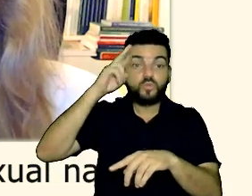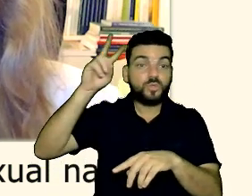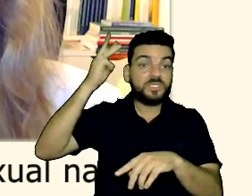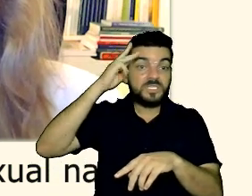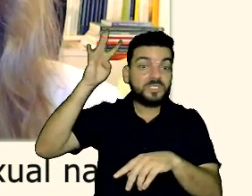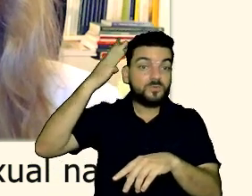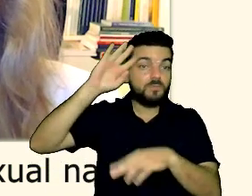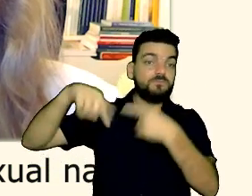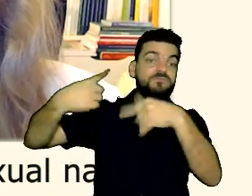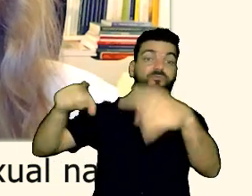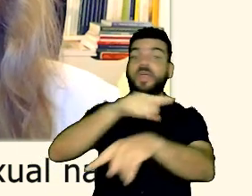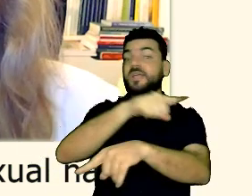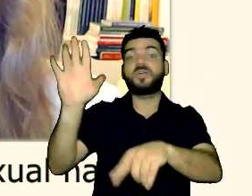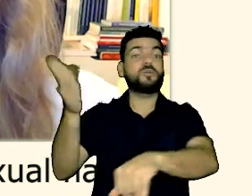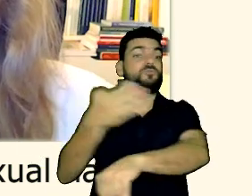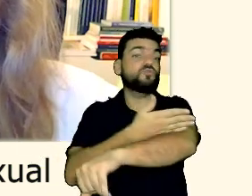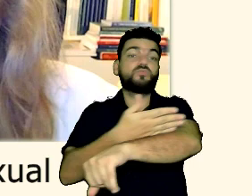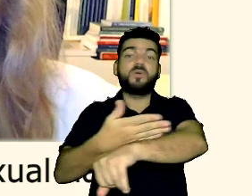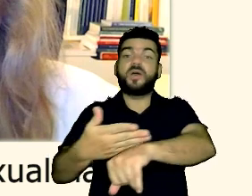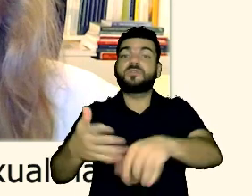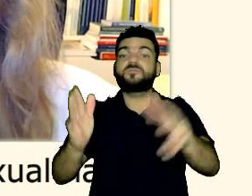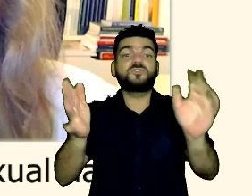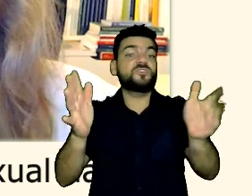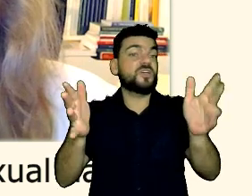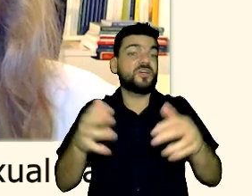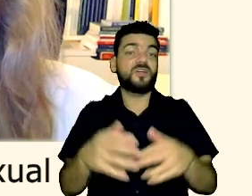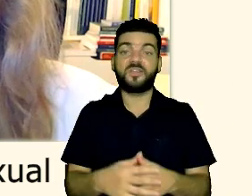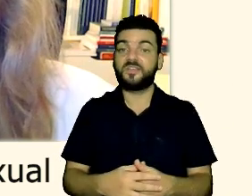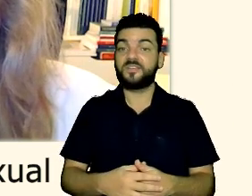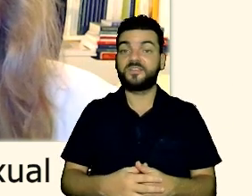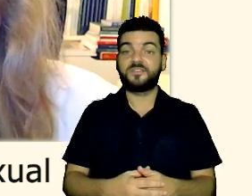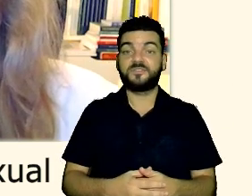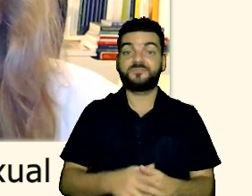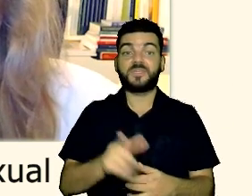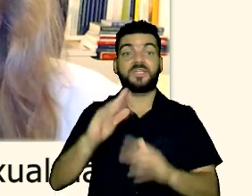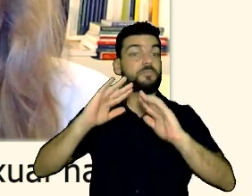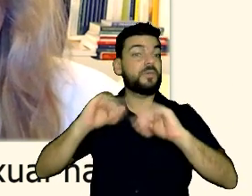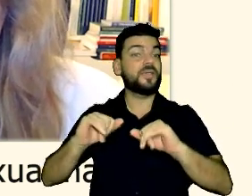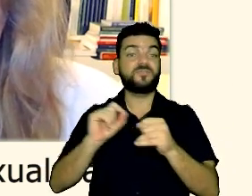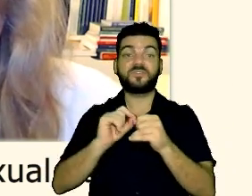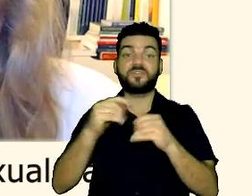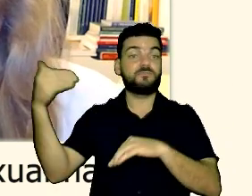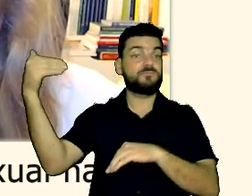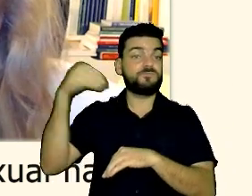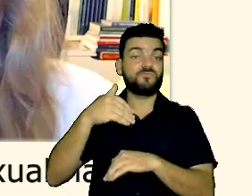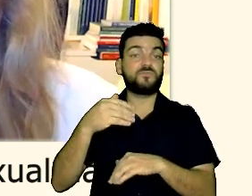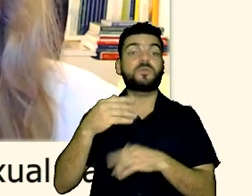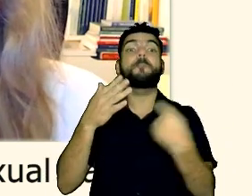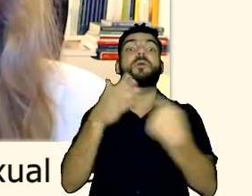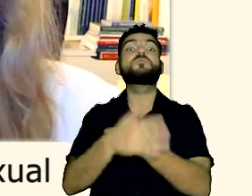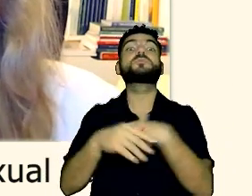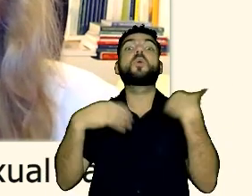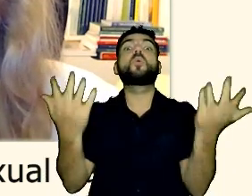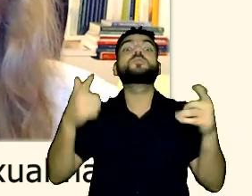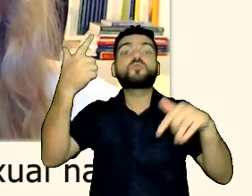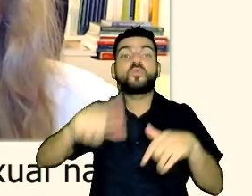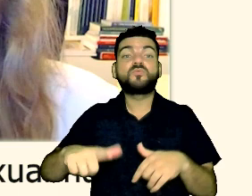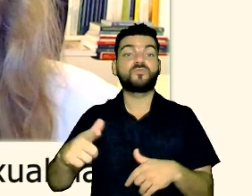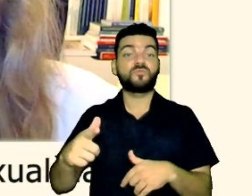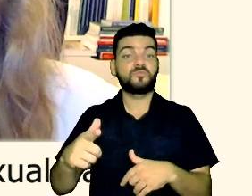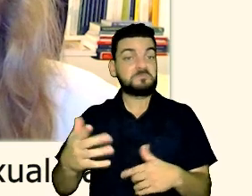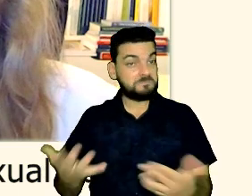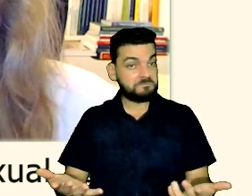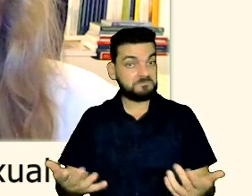Toda vez que a gente implanta os círculos, o primeiro dia sempre é mais difícil, mas depois as próprias crianças, as